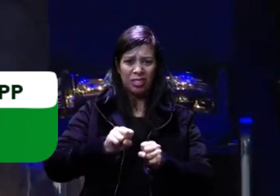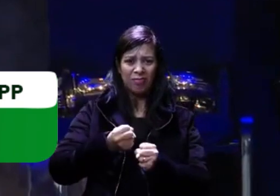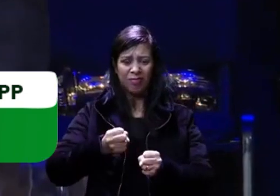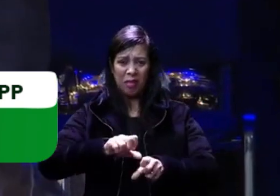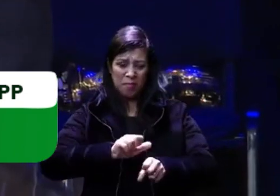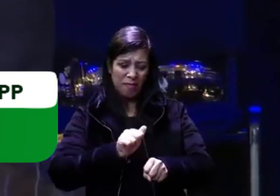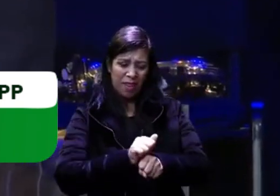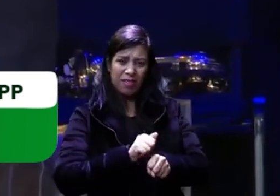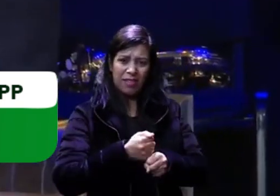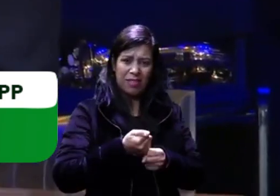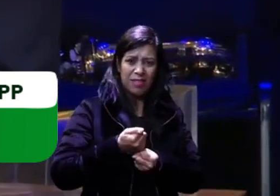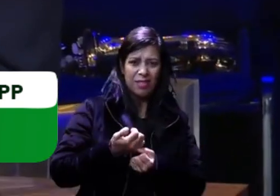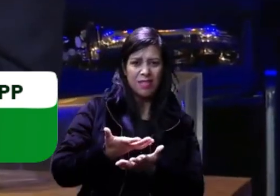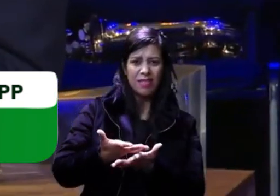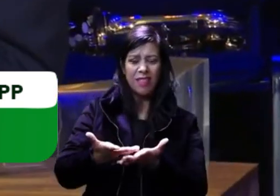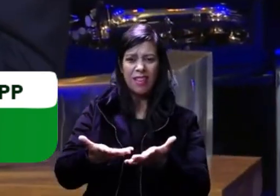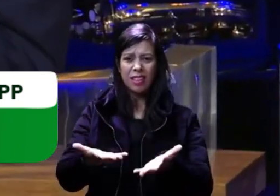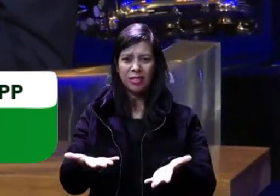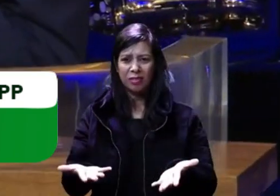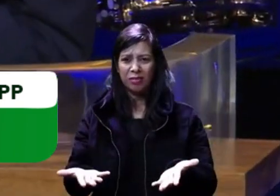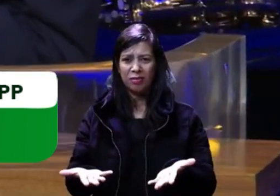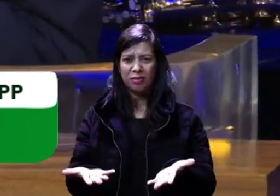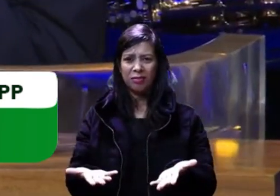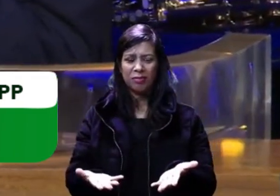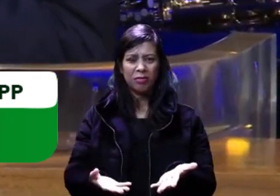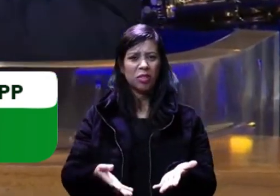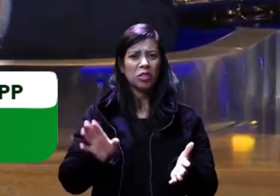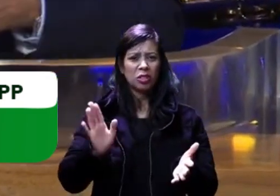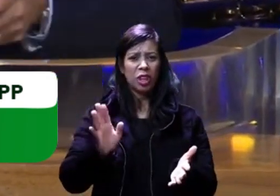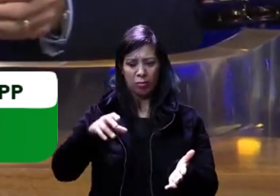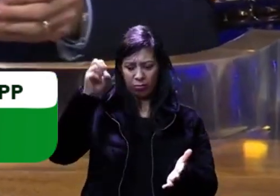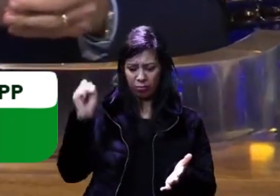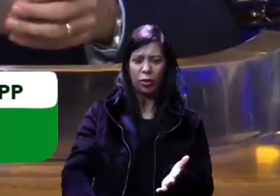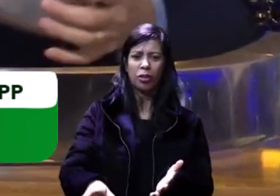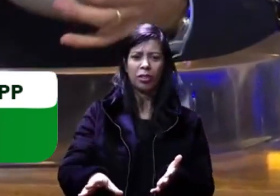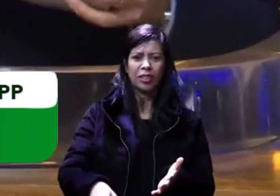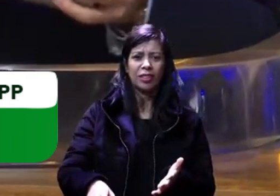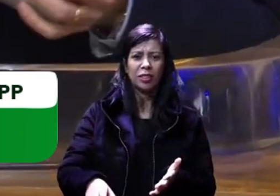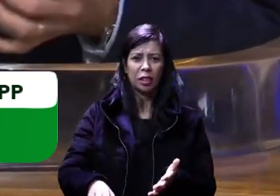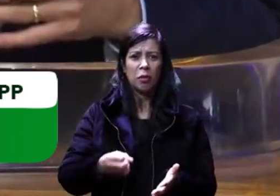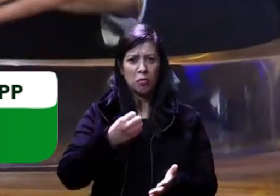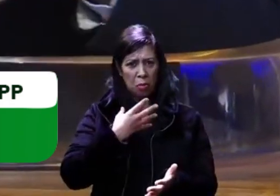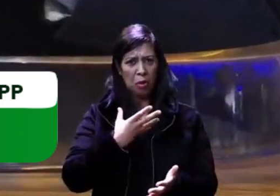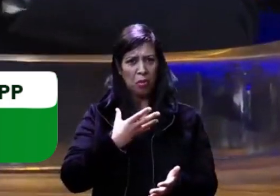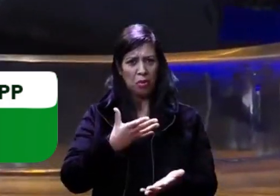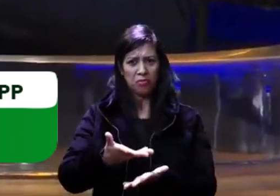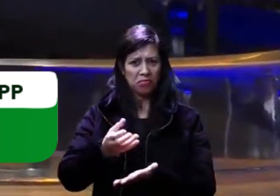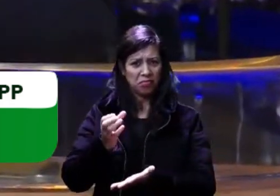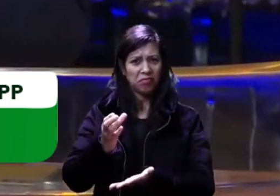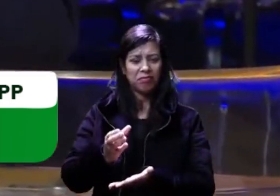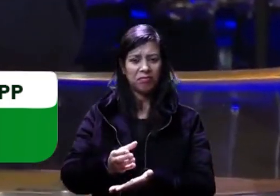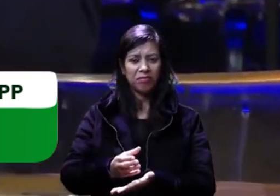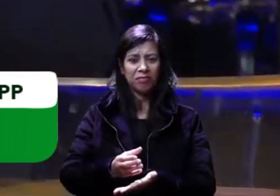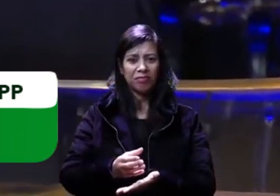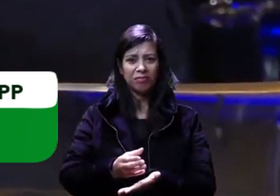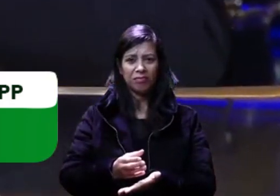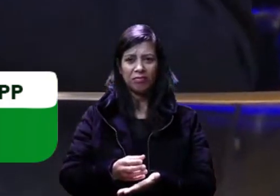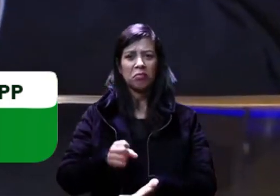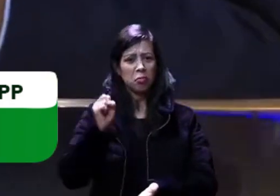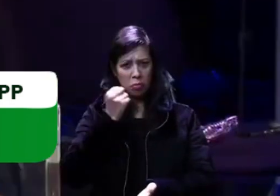aqui, outra aqui. Aqui do lado, outro dia eu joguei ele no chão para ver se ele era resistente mesmo, não fez nada nele. E ele